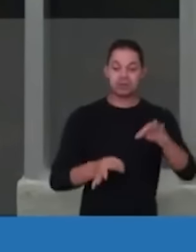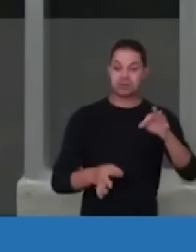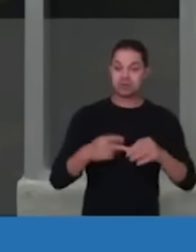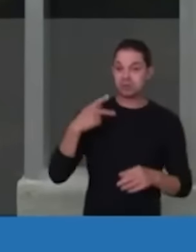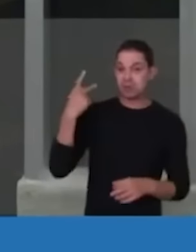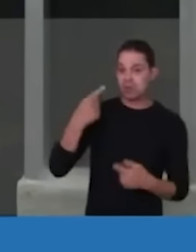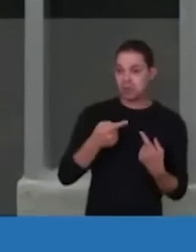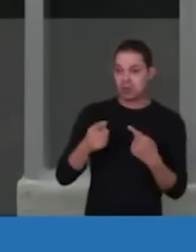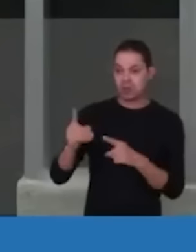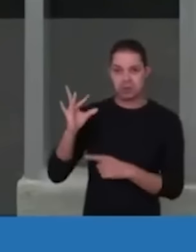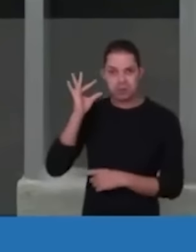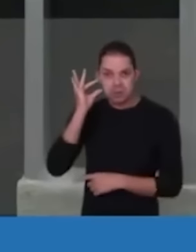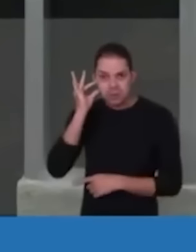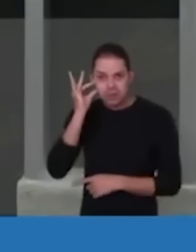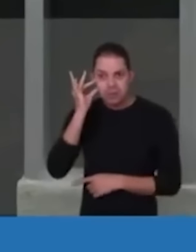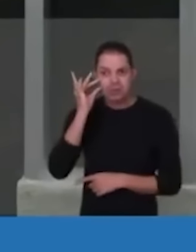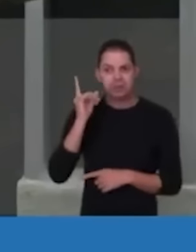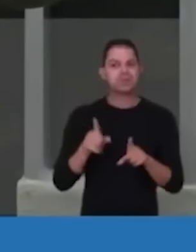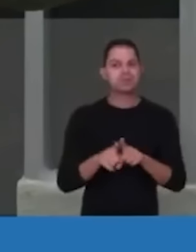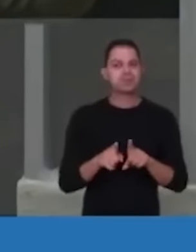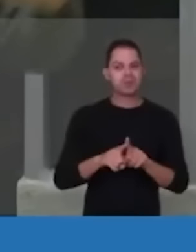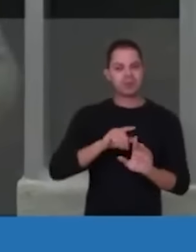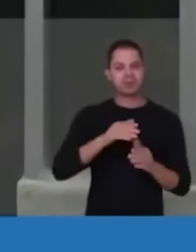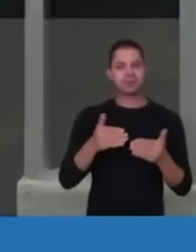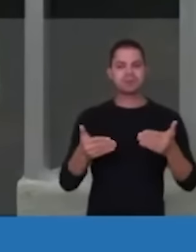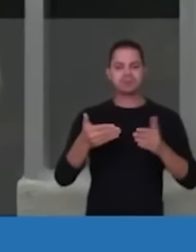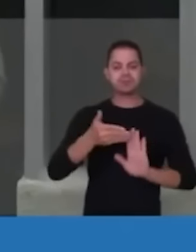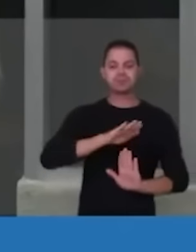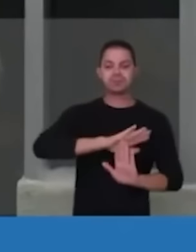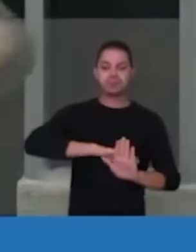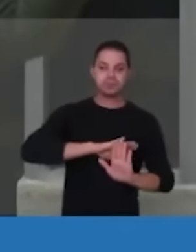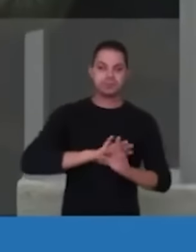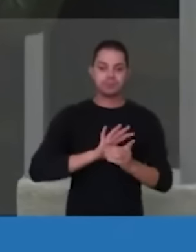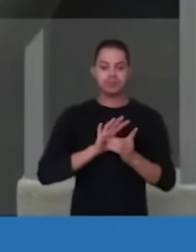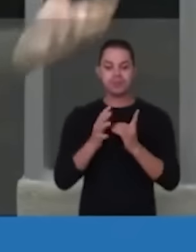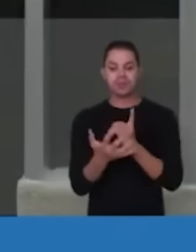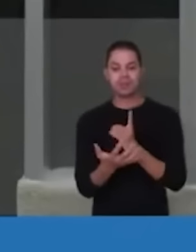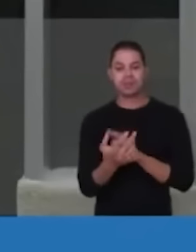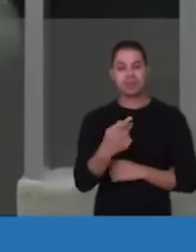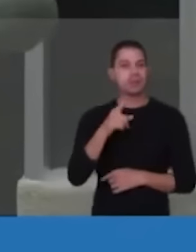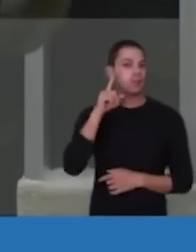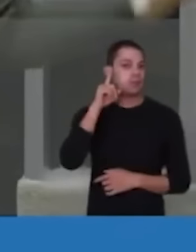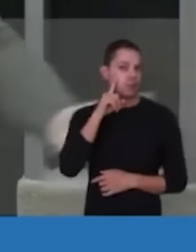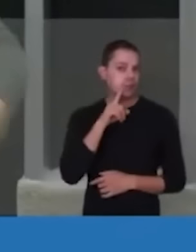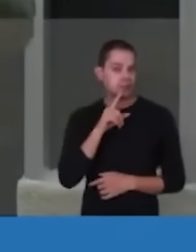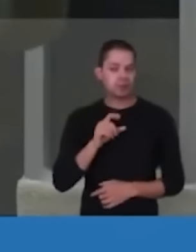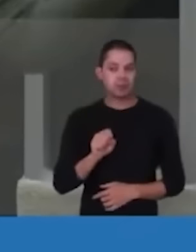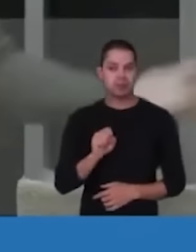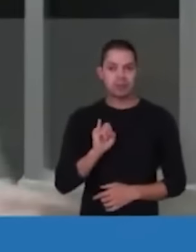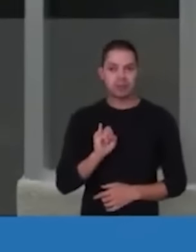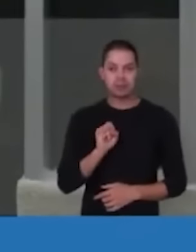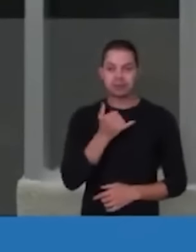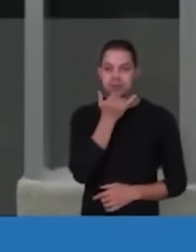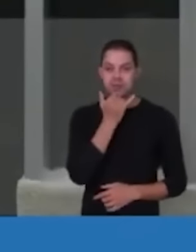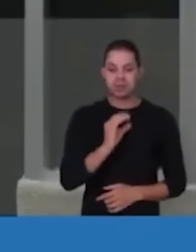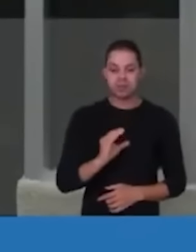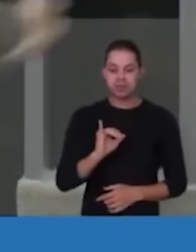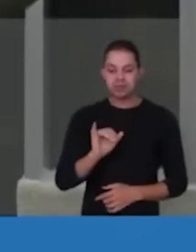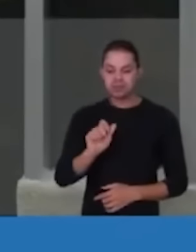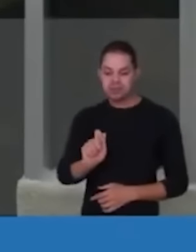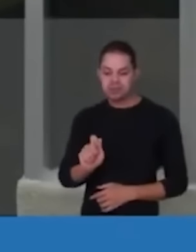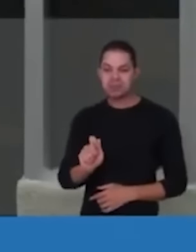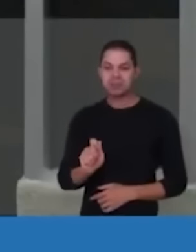Dilma também tinha por trás os interesses departamento de estado americano da Cia aliás ass o departamento de estado americano não